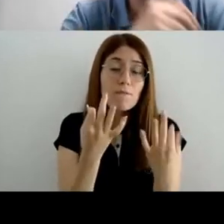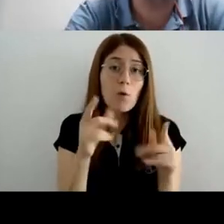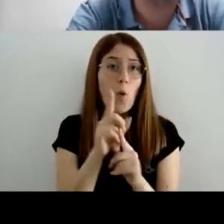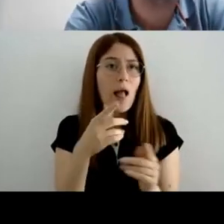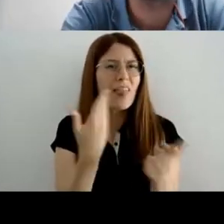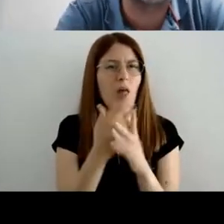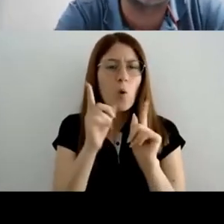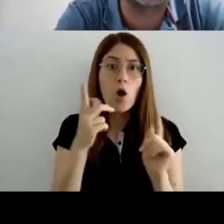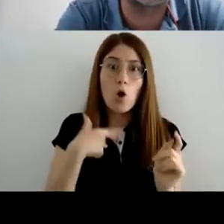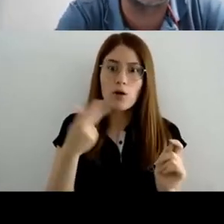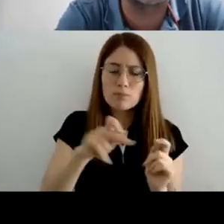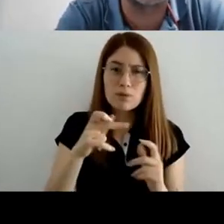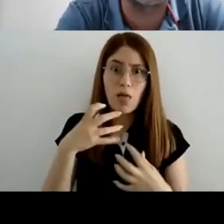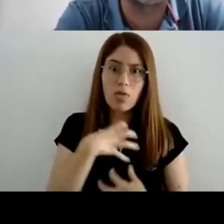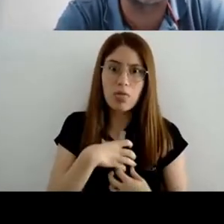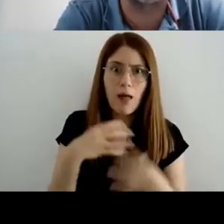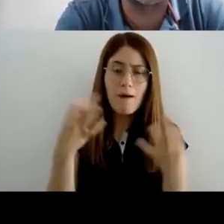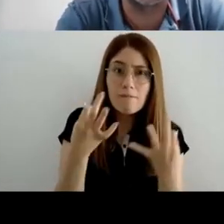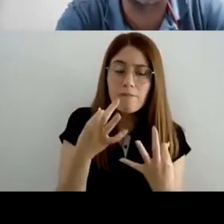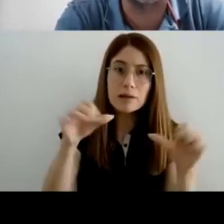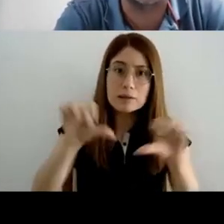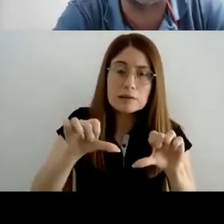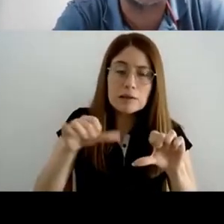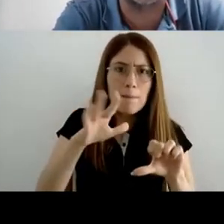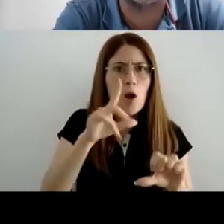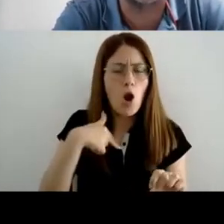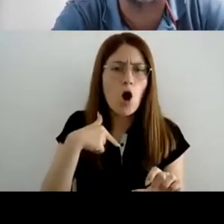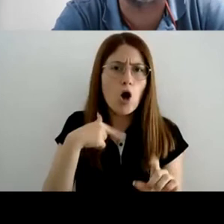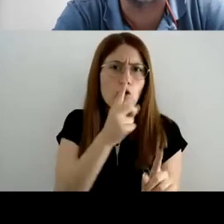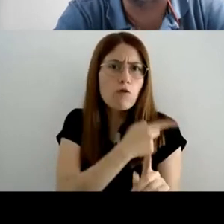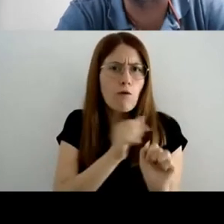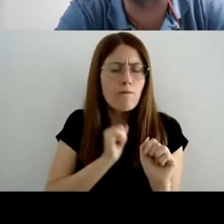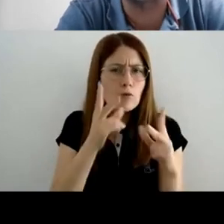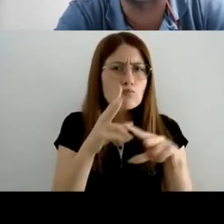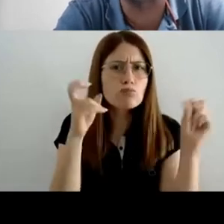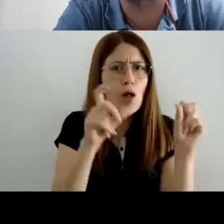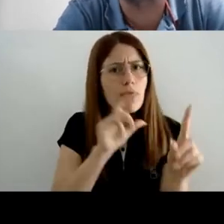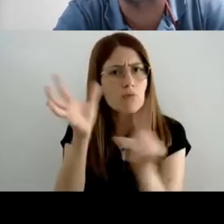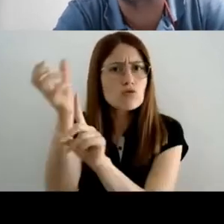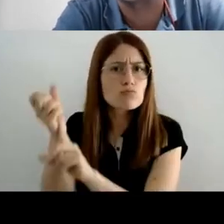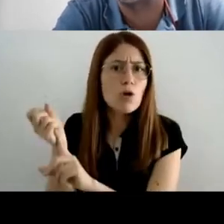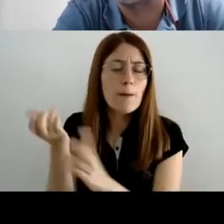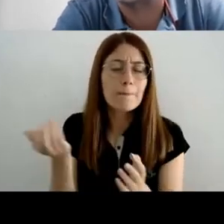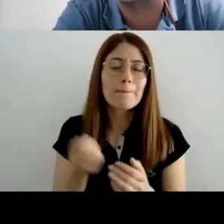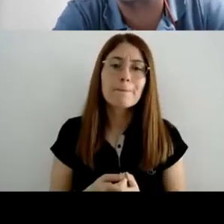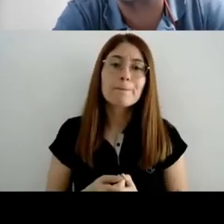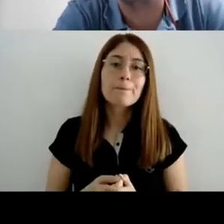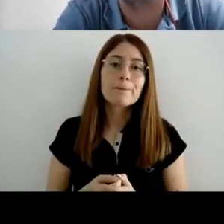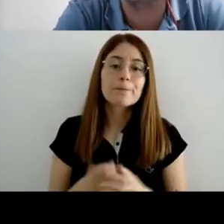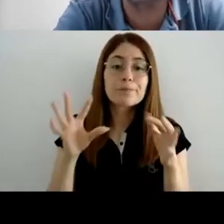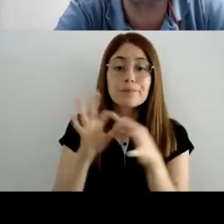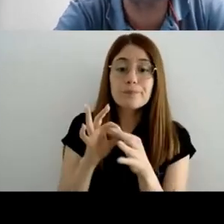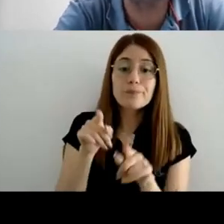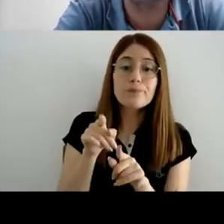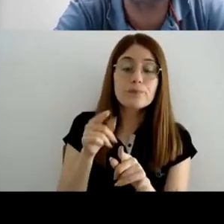e o princípio da antifragilidade é uma coisa interessante no âmbito da resposta daquilo que fez ao Nuno. Relativamente àquilo que faço, nós